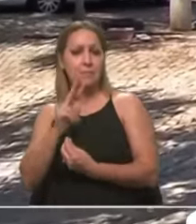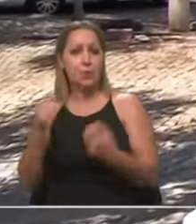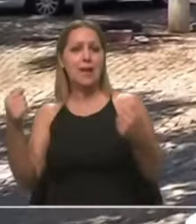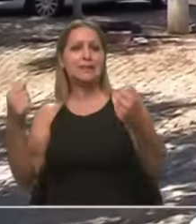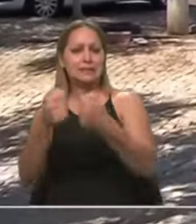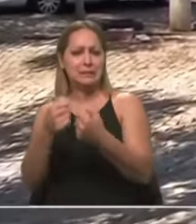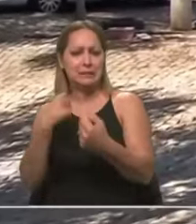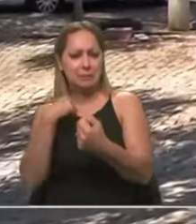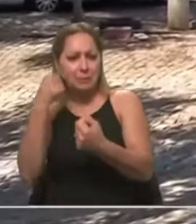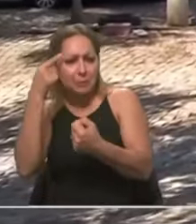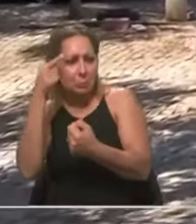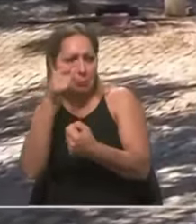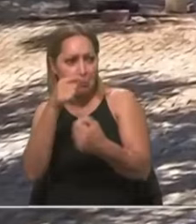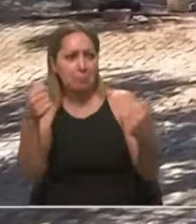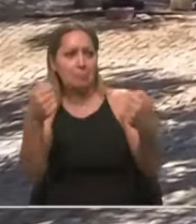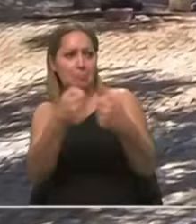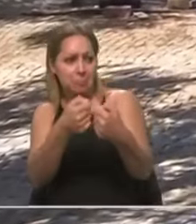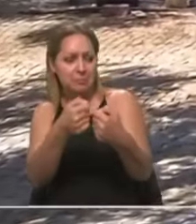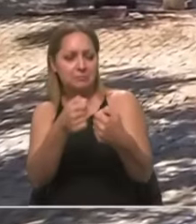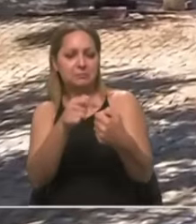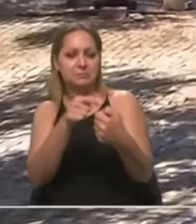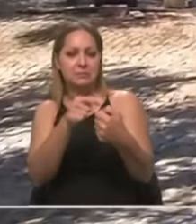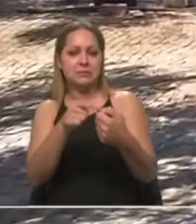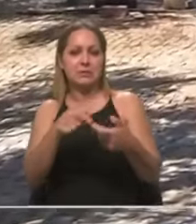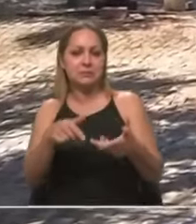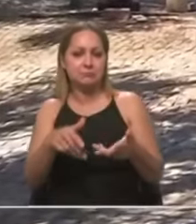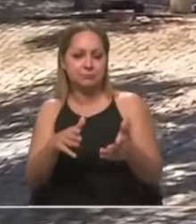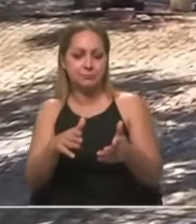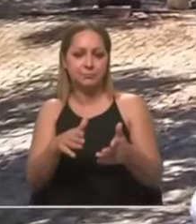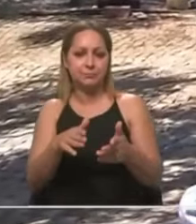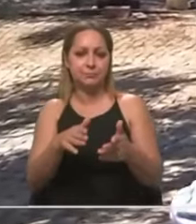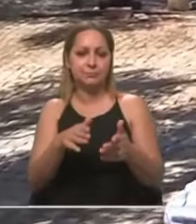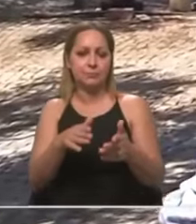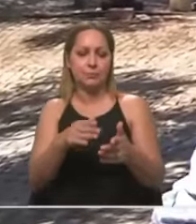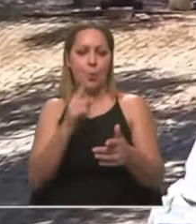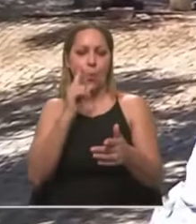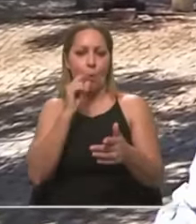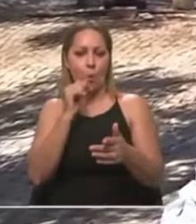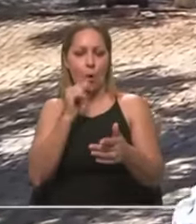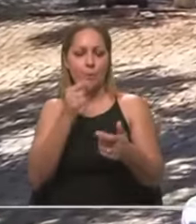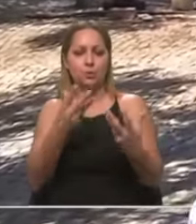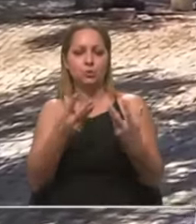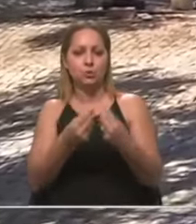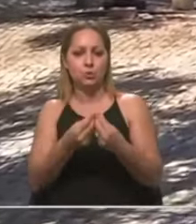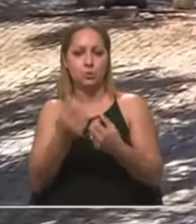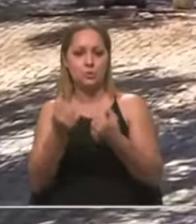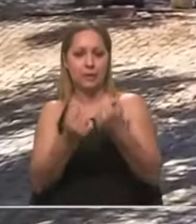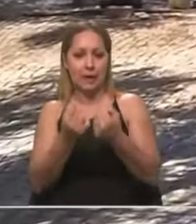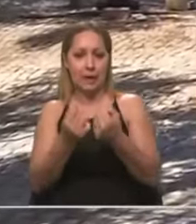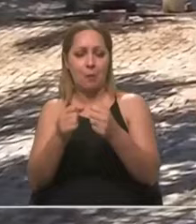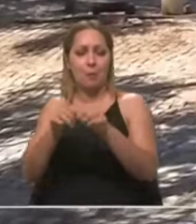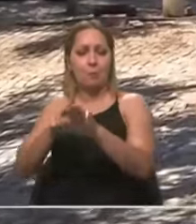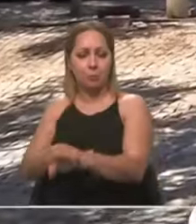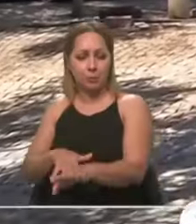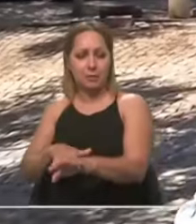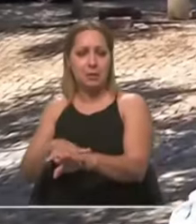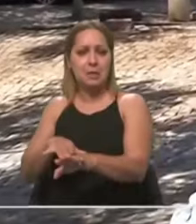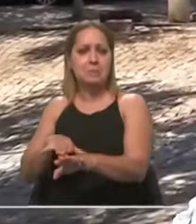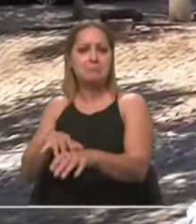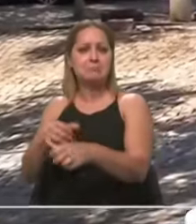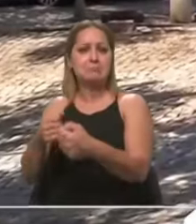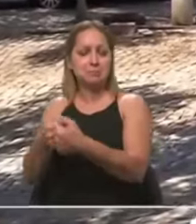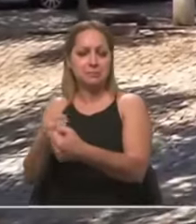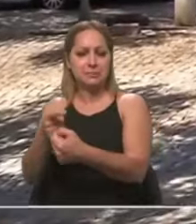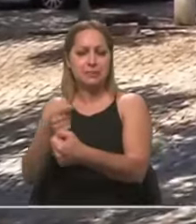ele que tinha encontrado um acidente pelo meio do caminho. Estavam uns homens ao pé de um carro, que supostamente estava acidentado.